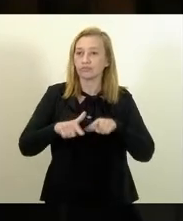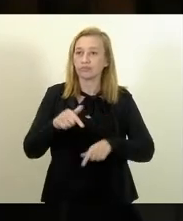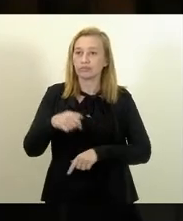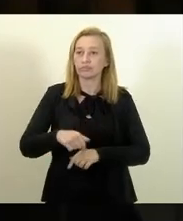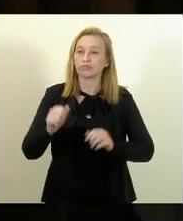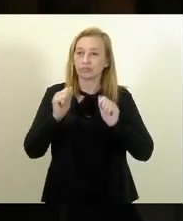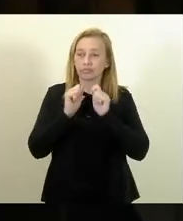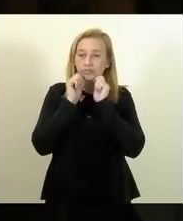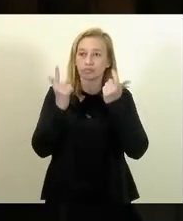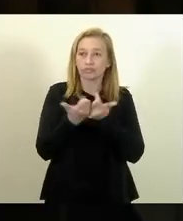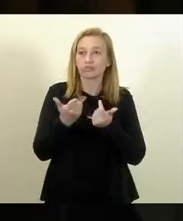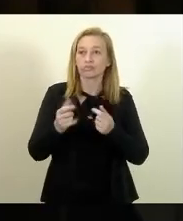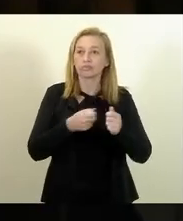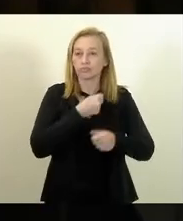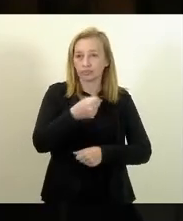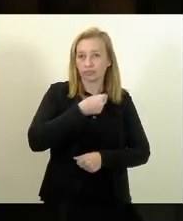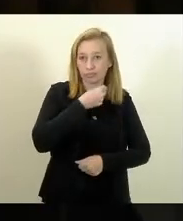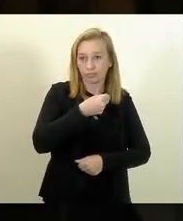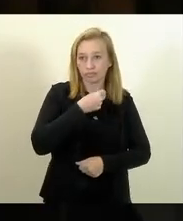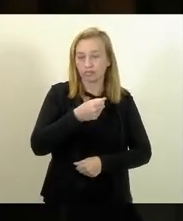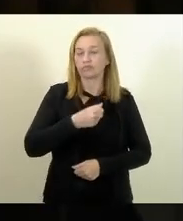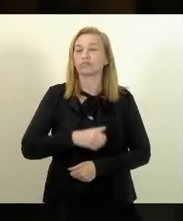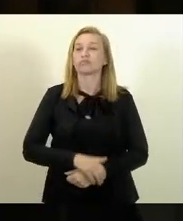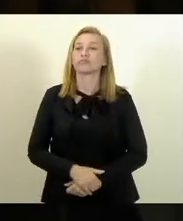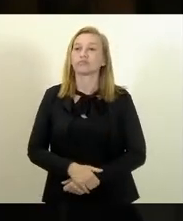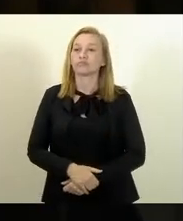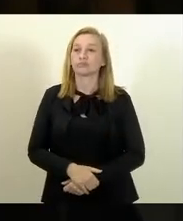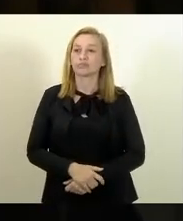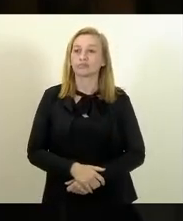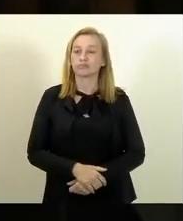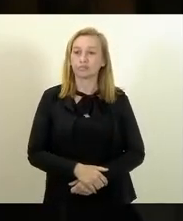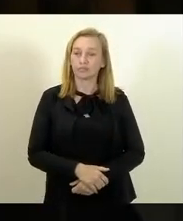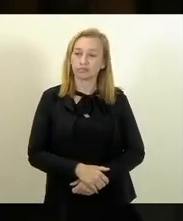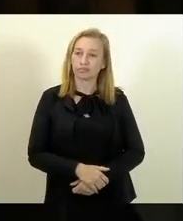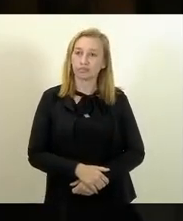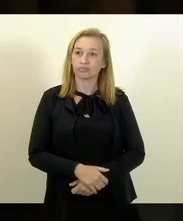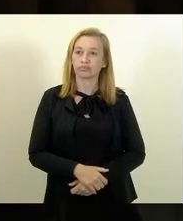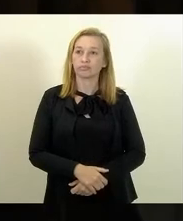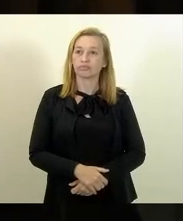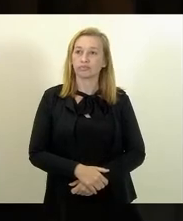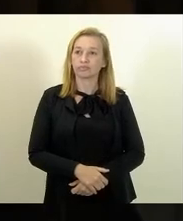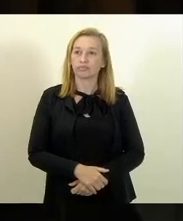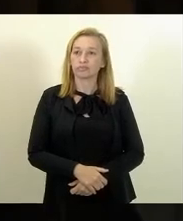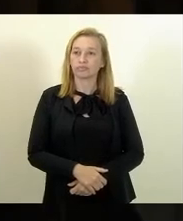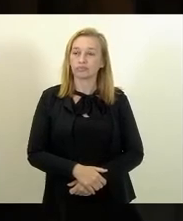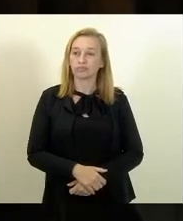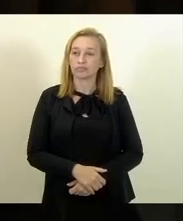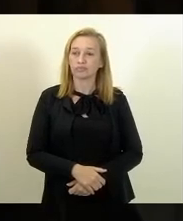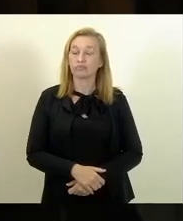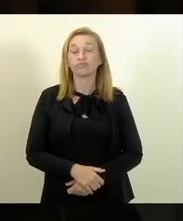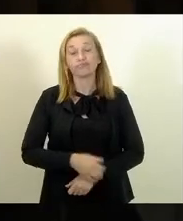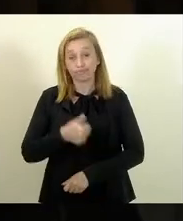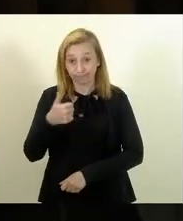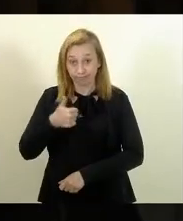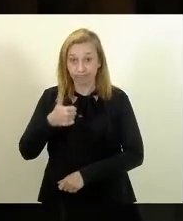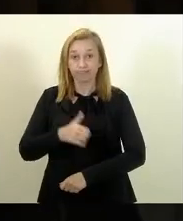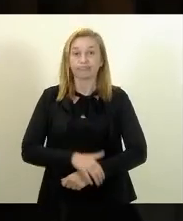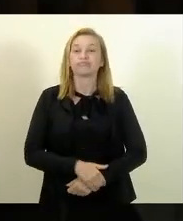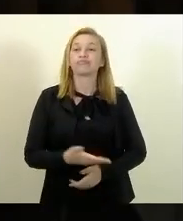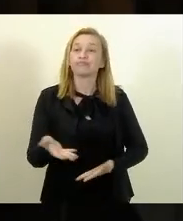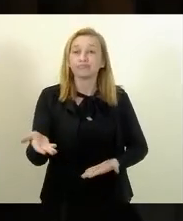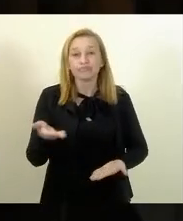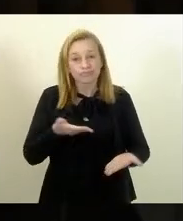Parlamento, imprensa, que faz a cobertura das nossas sessões plenárias. Primeiro,